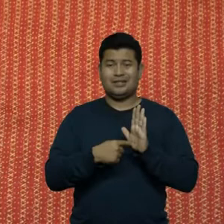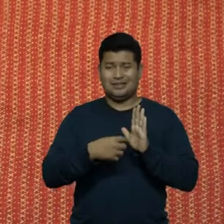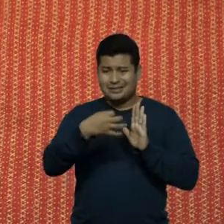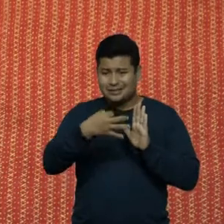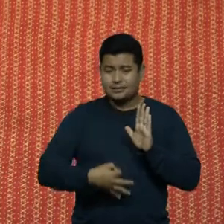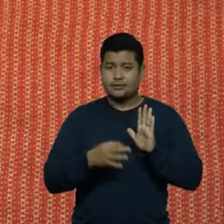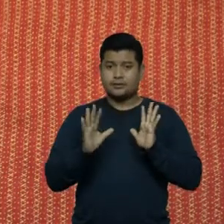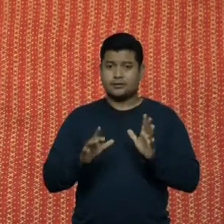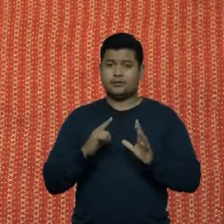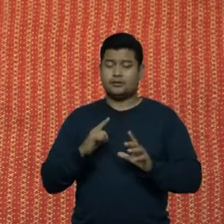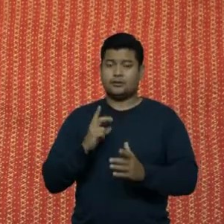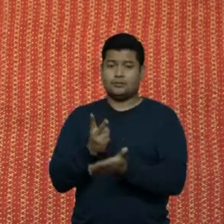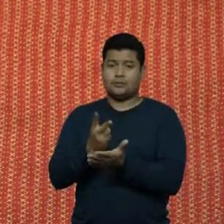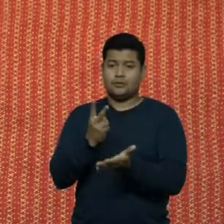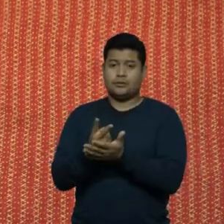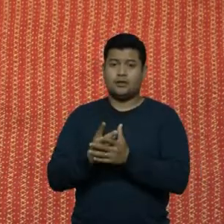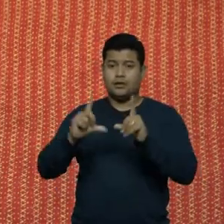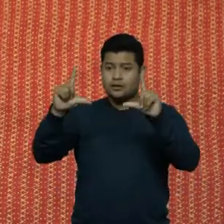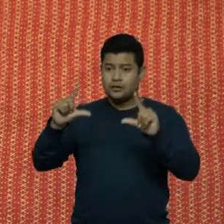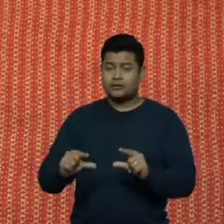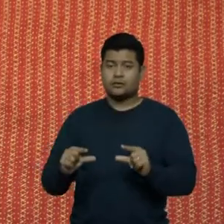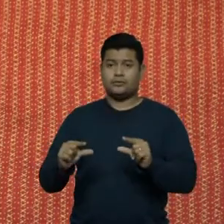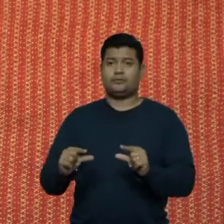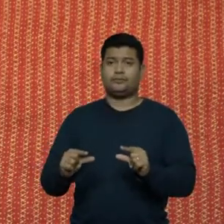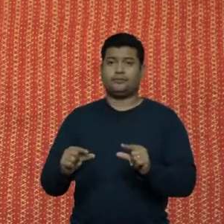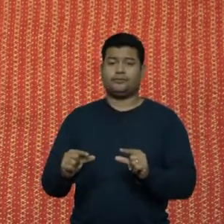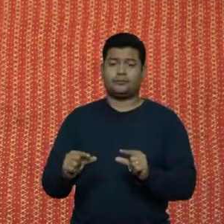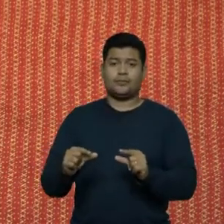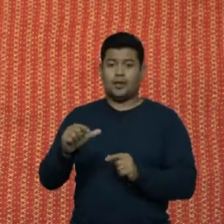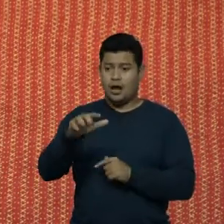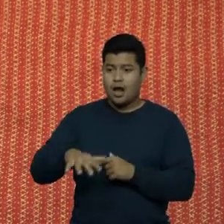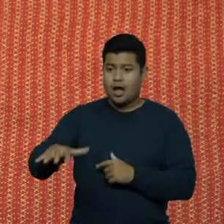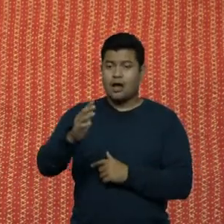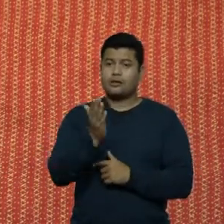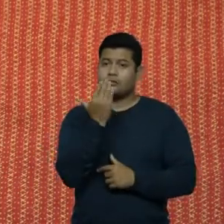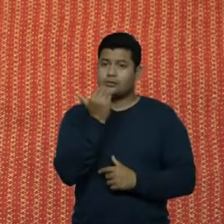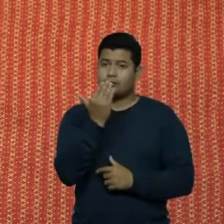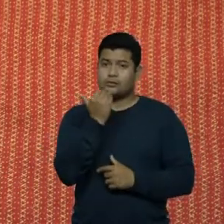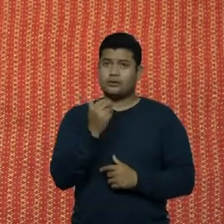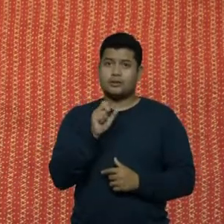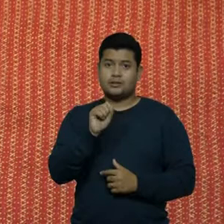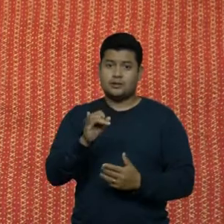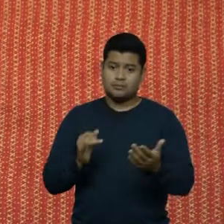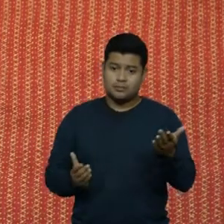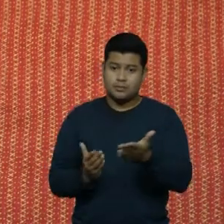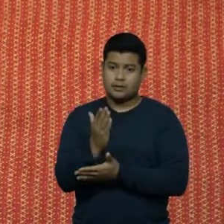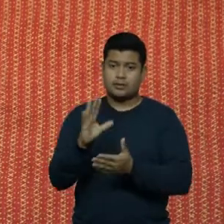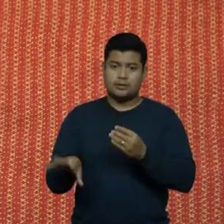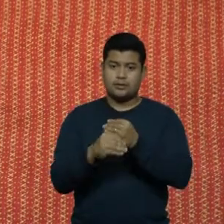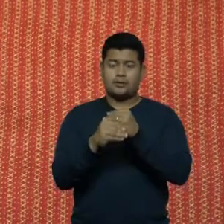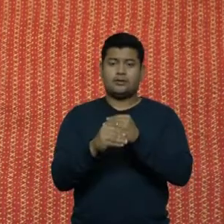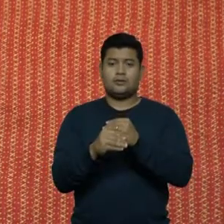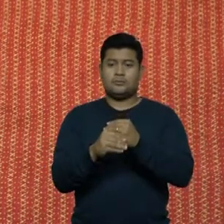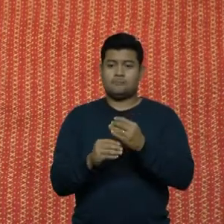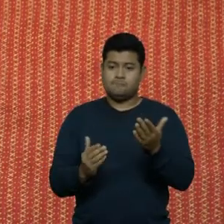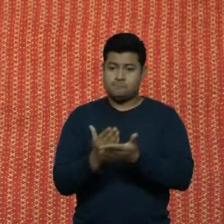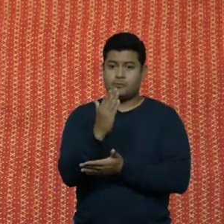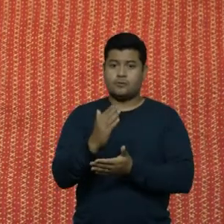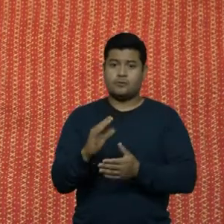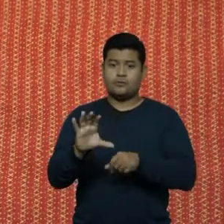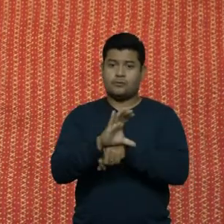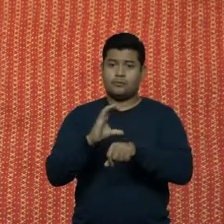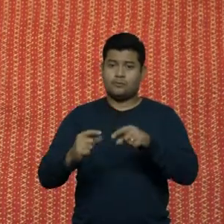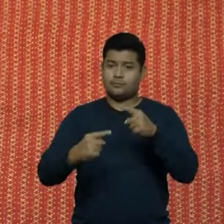impostos para Leite farinha e Bares restaurantes para os alimentos se passar emenda é incondicional sendo